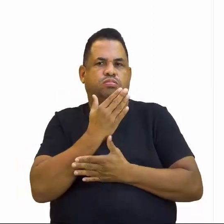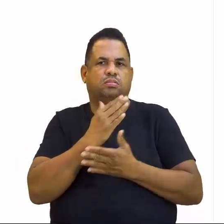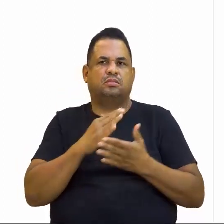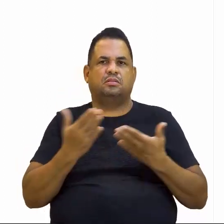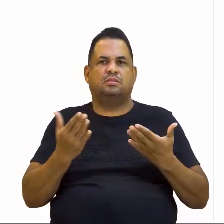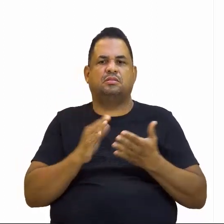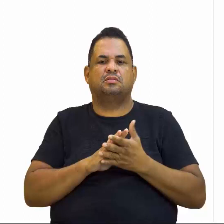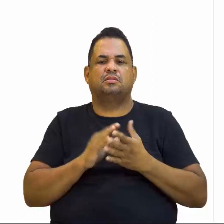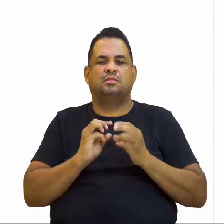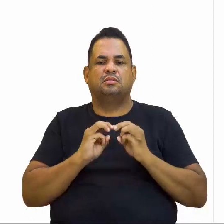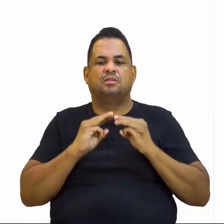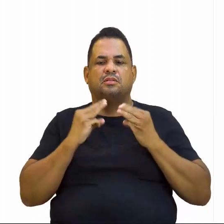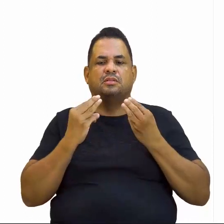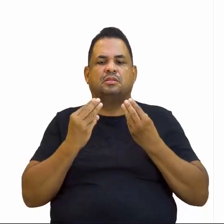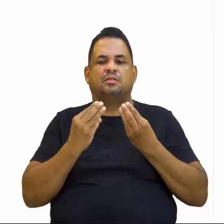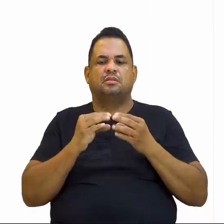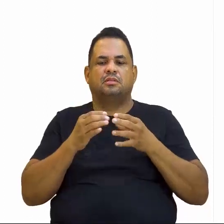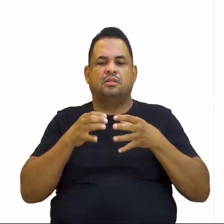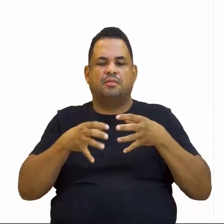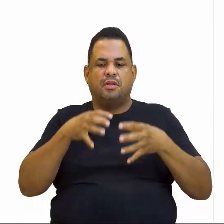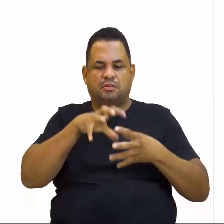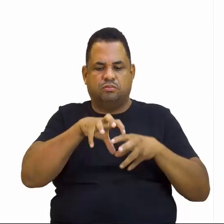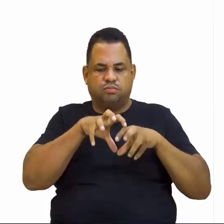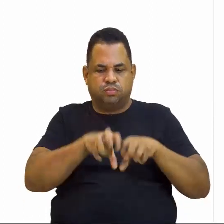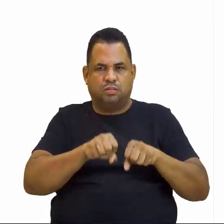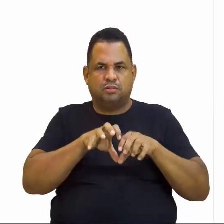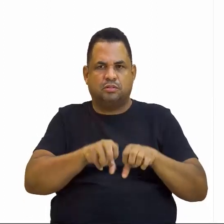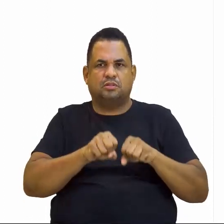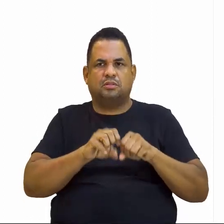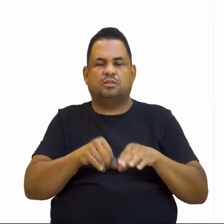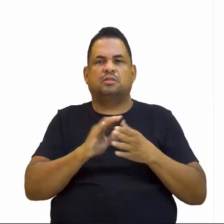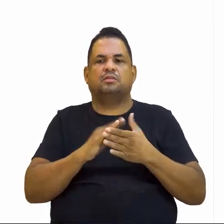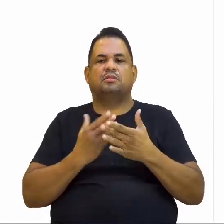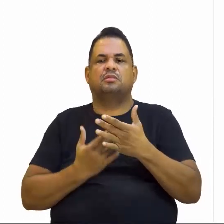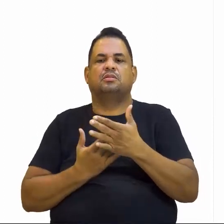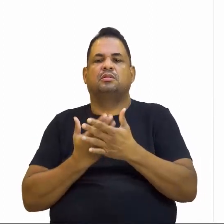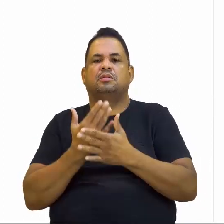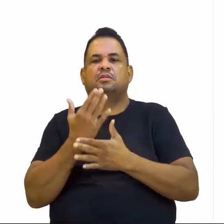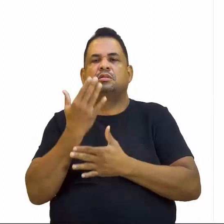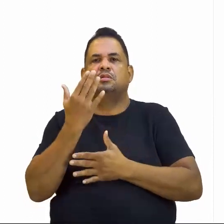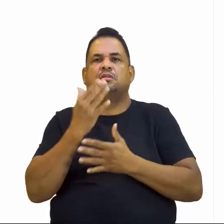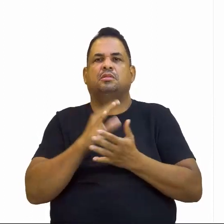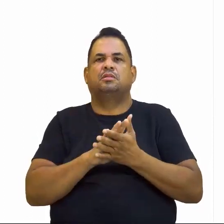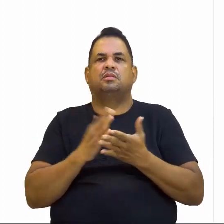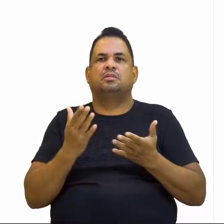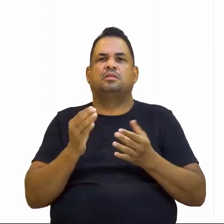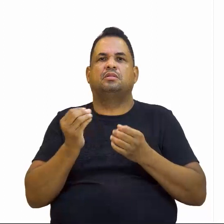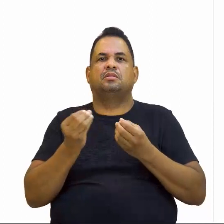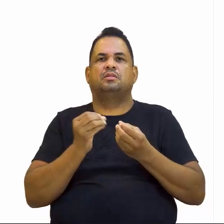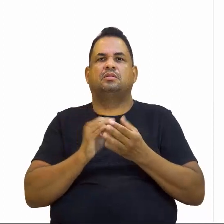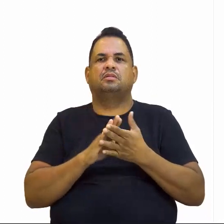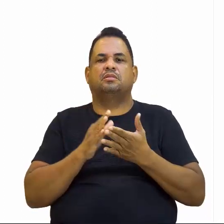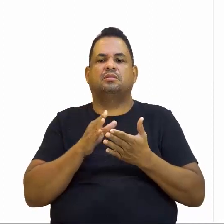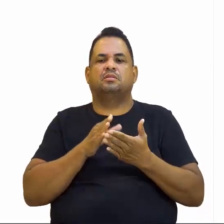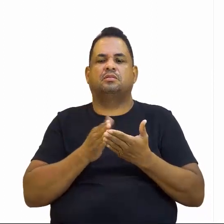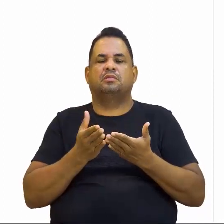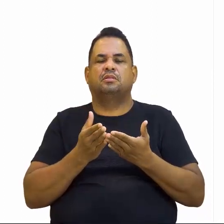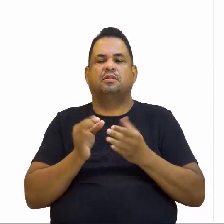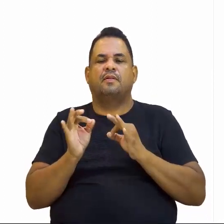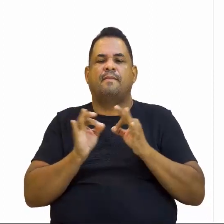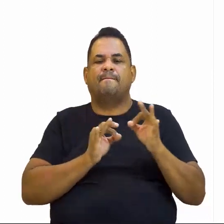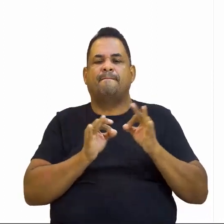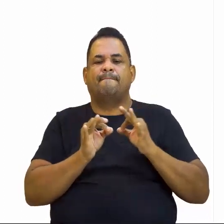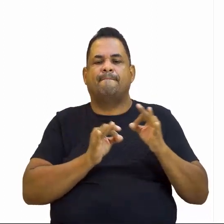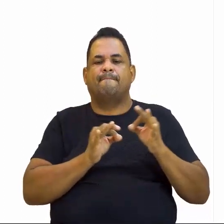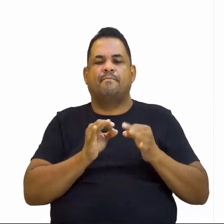da massa. E à medida com que ele vai subindo para a superfície para fugir da massa, ele vai trilhando caminhos que vai